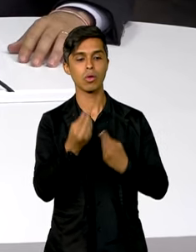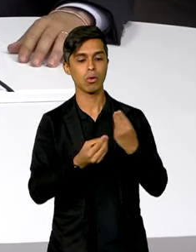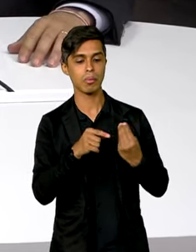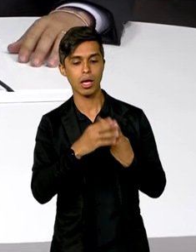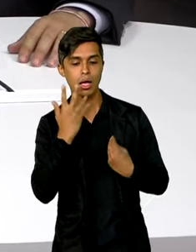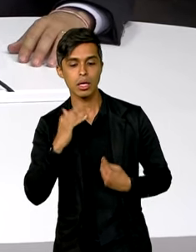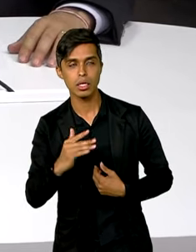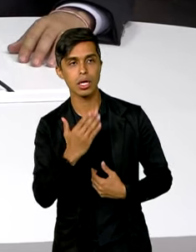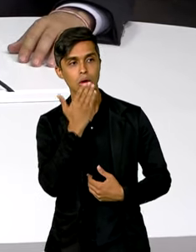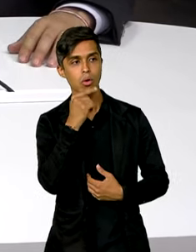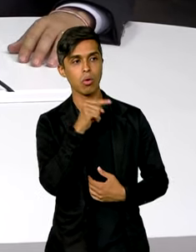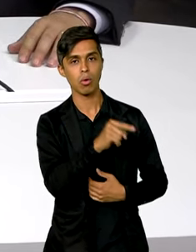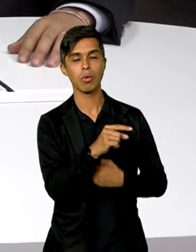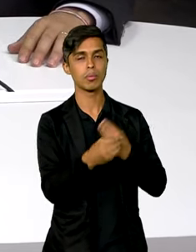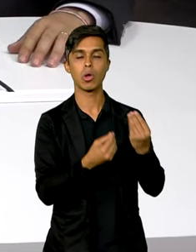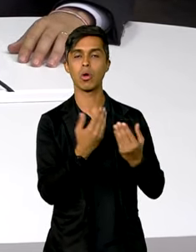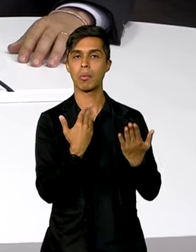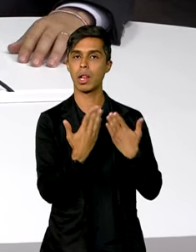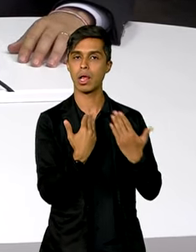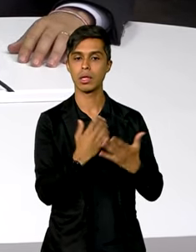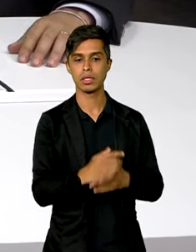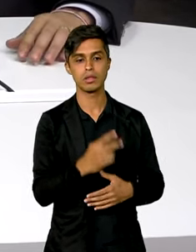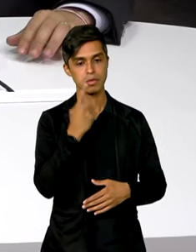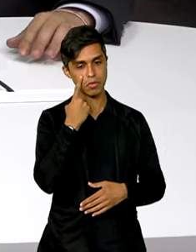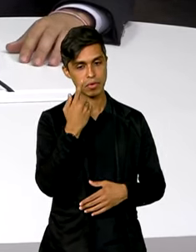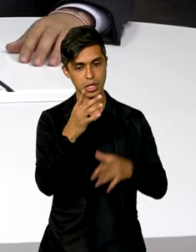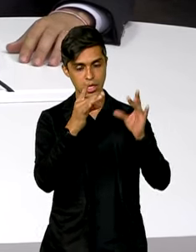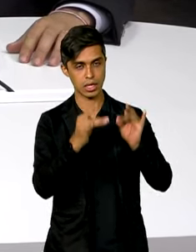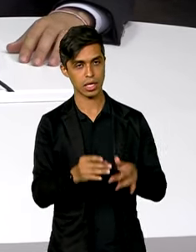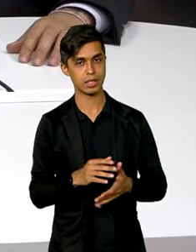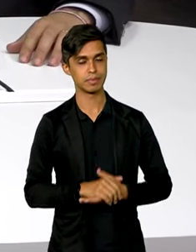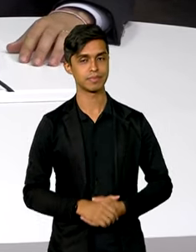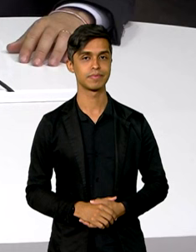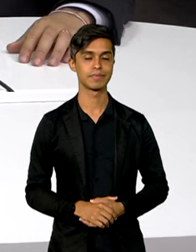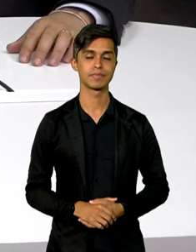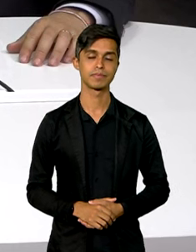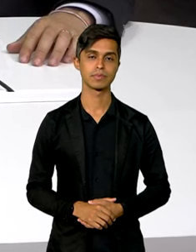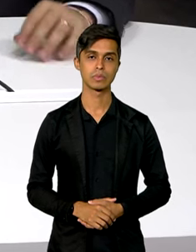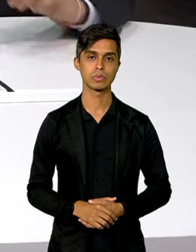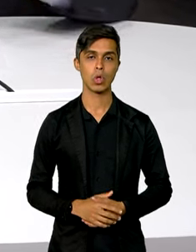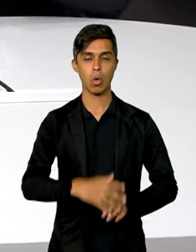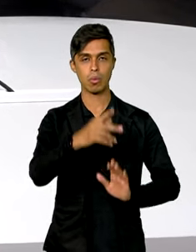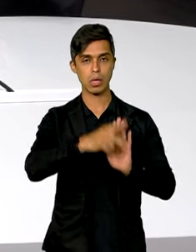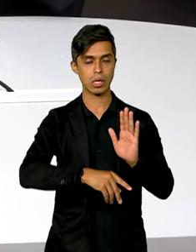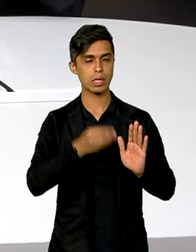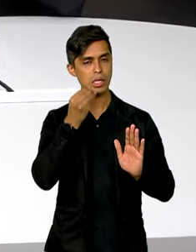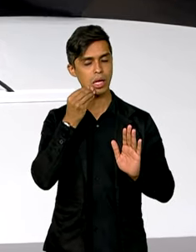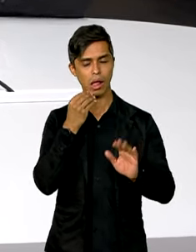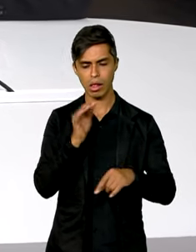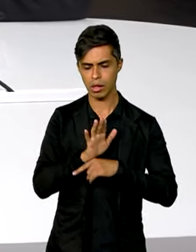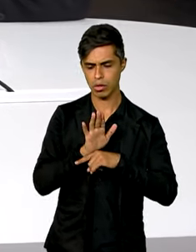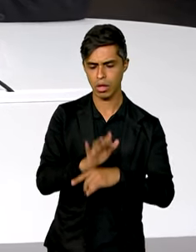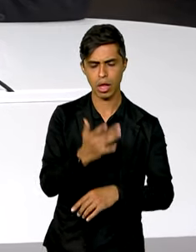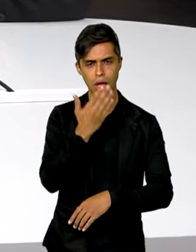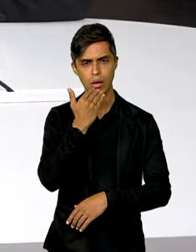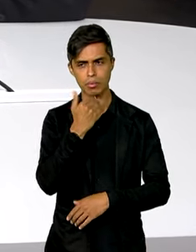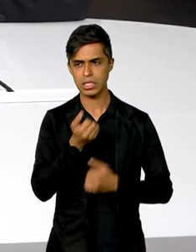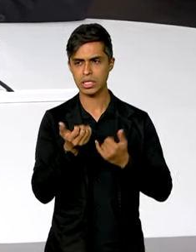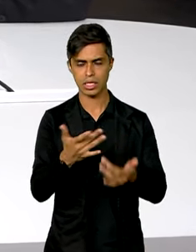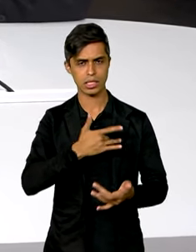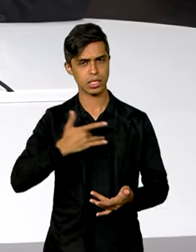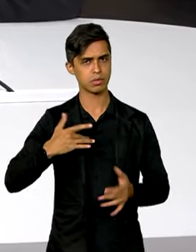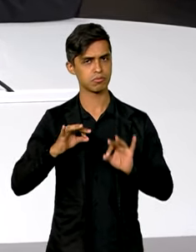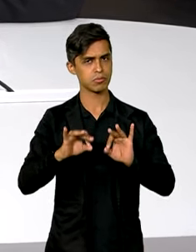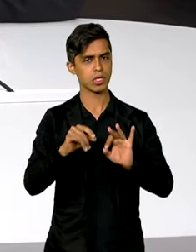alimento. Vamos ouvir o que a Vilma tem a dizer. Então a gente procura, assim, ajudar no alimento saudável para nossas crianças. Elas